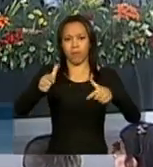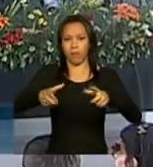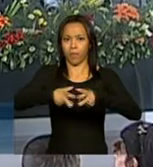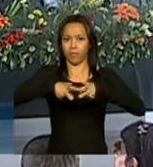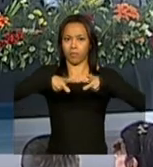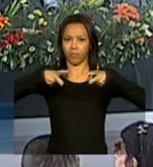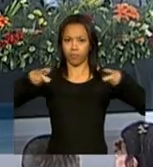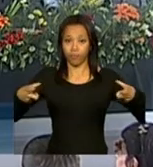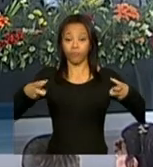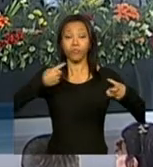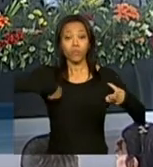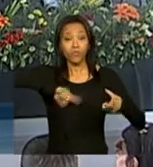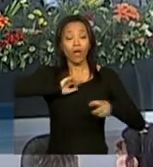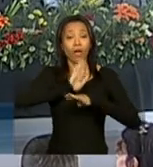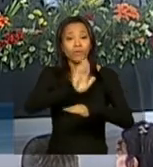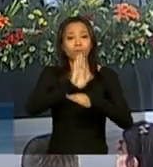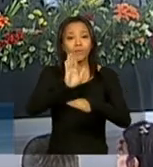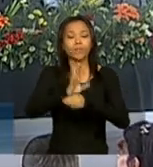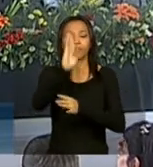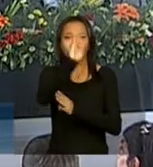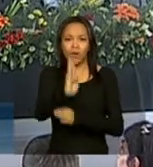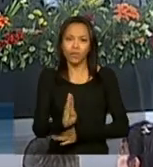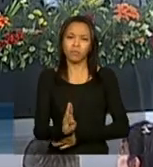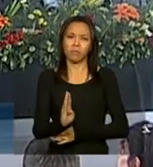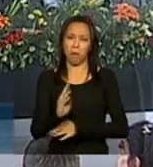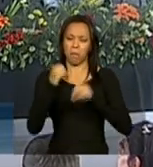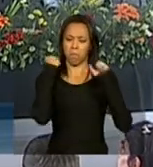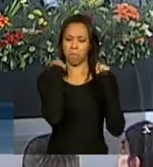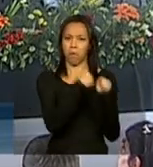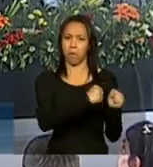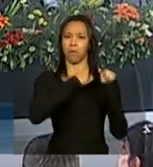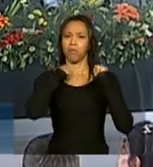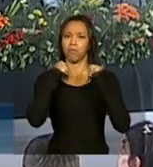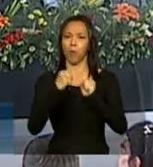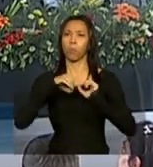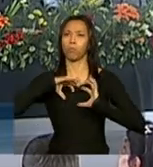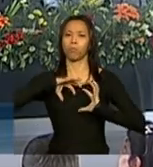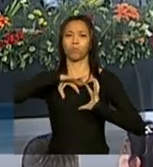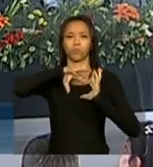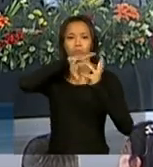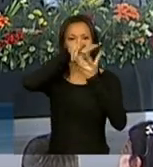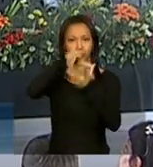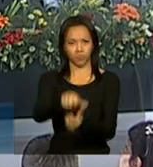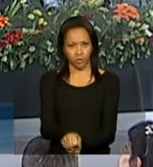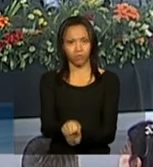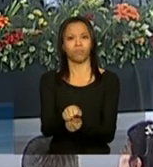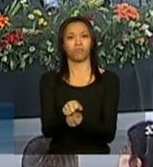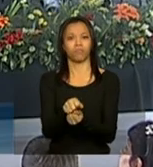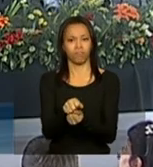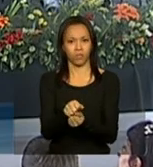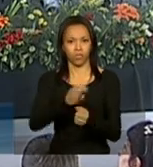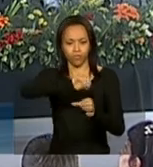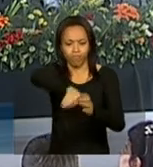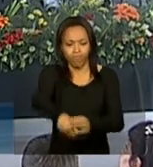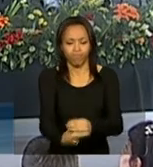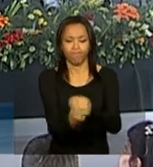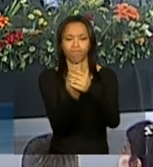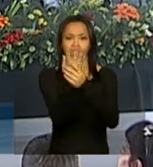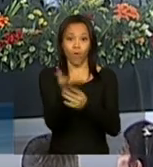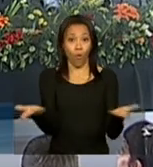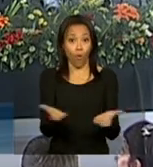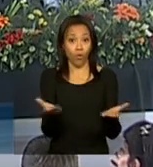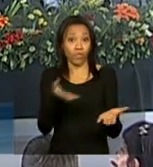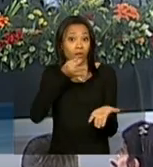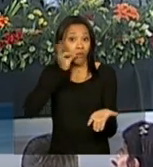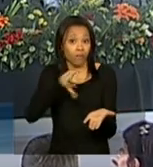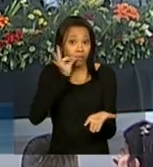Estamos ajudando a elevar o Brasil à condição de potência agrícola mundial. Somos hoje os maiores produtores de